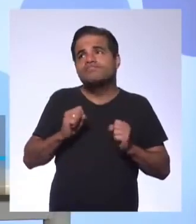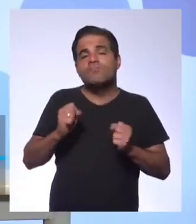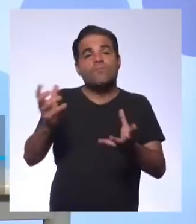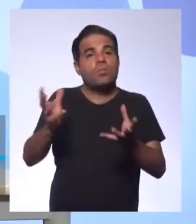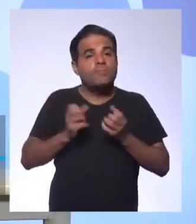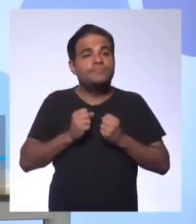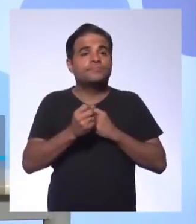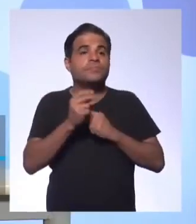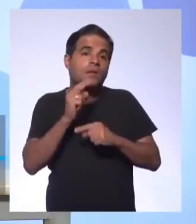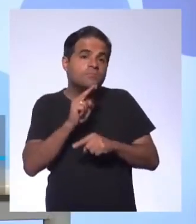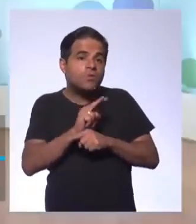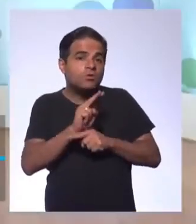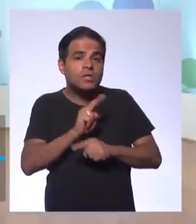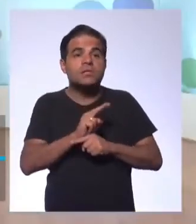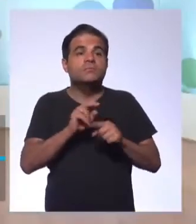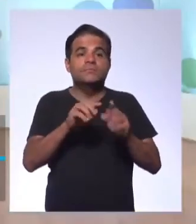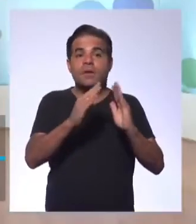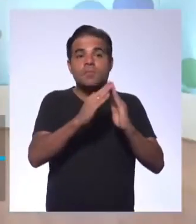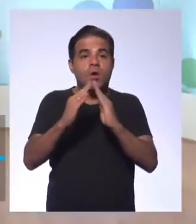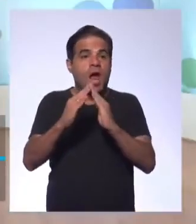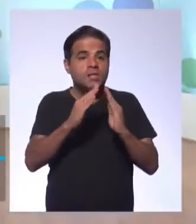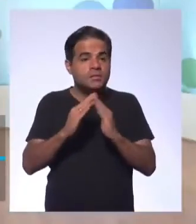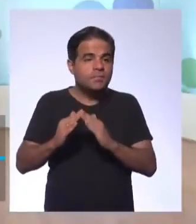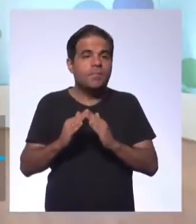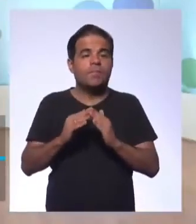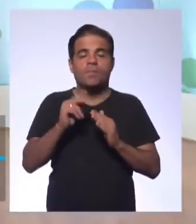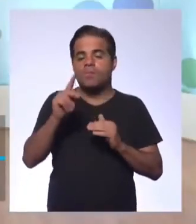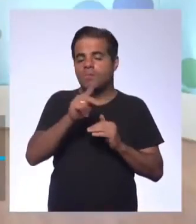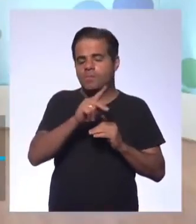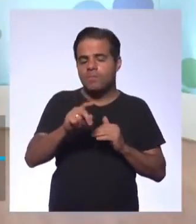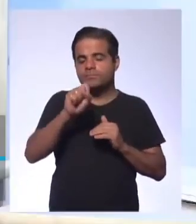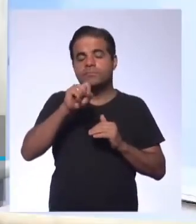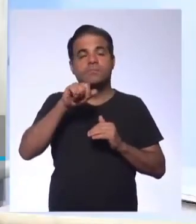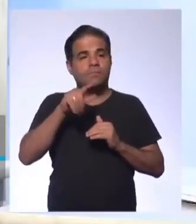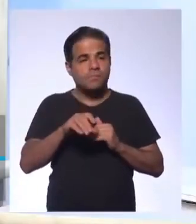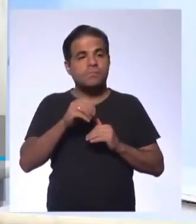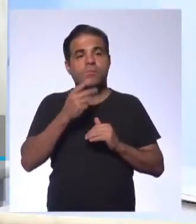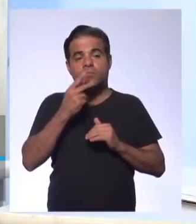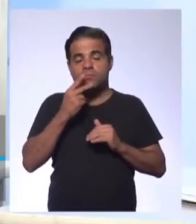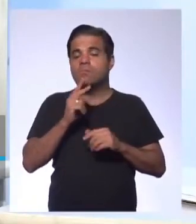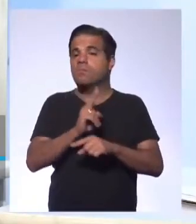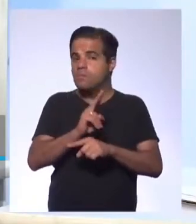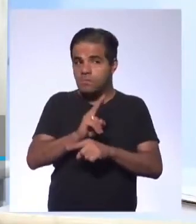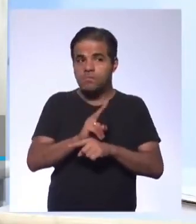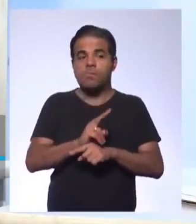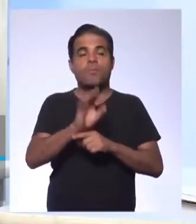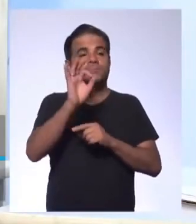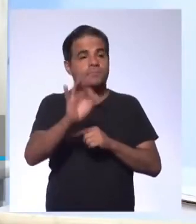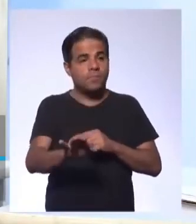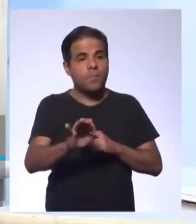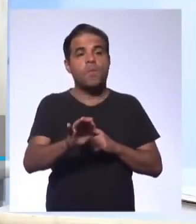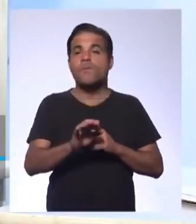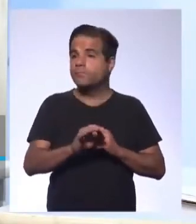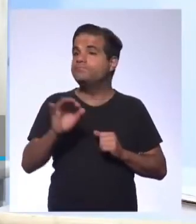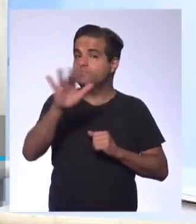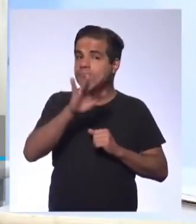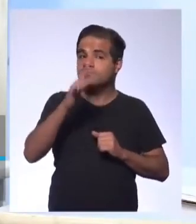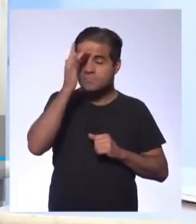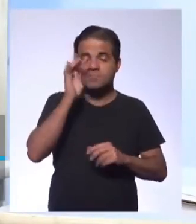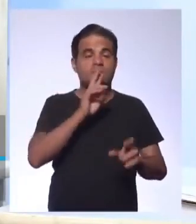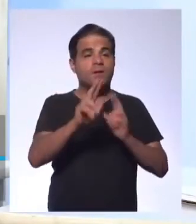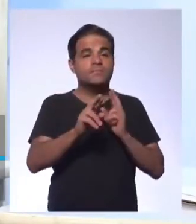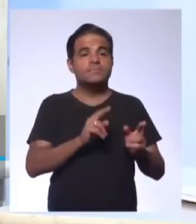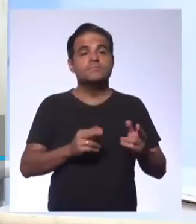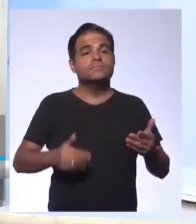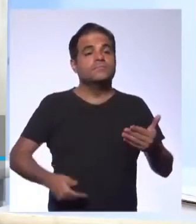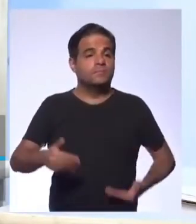Exato. moradia. Perfeito. Ó, inclusive aqui, ó, o Procílvio também respondeu, por proteção. Exatamente. É isso mesmo, pessoal. Ó,